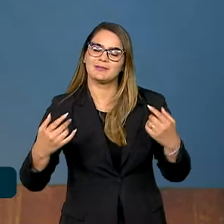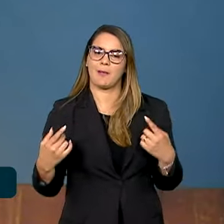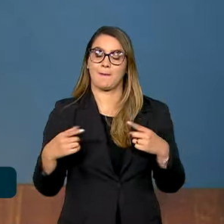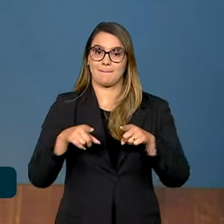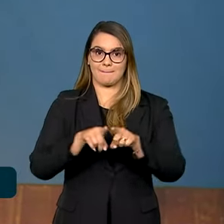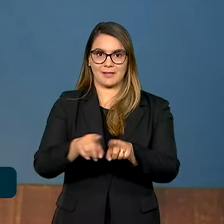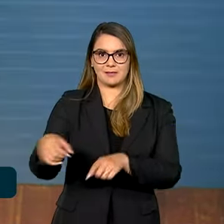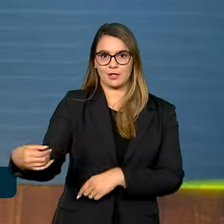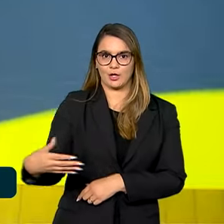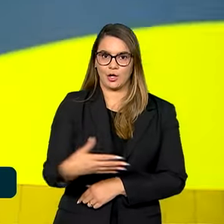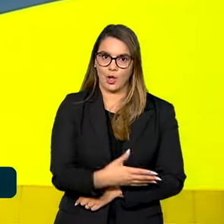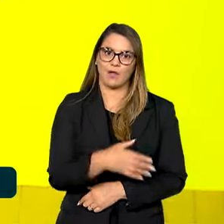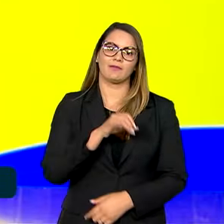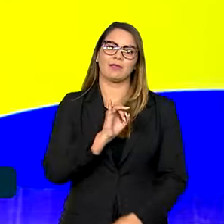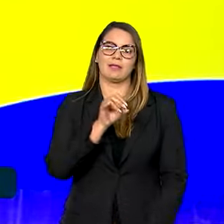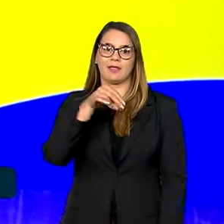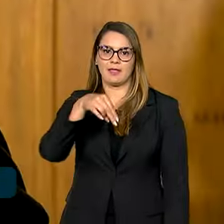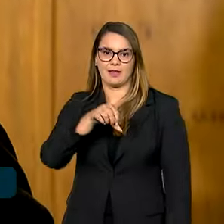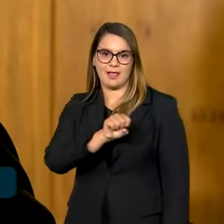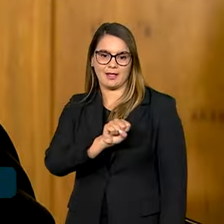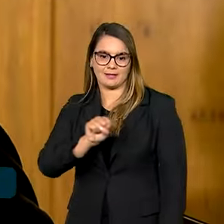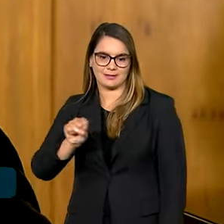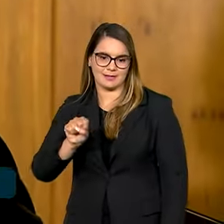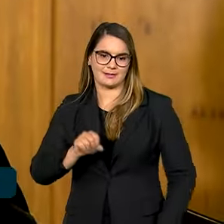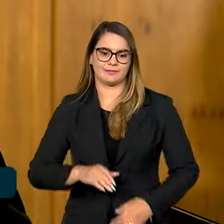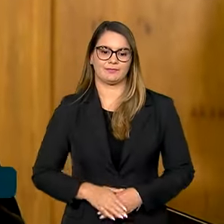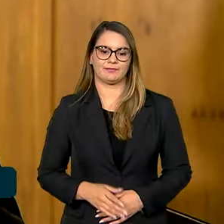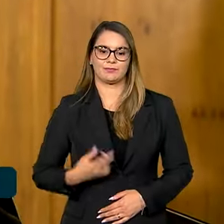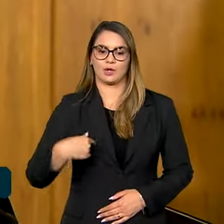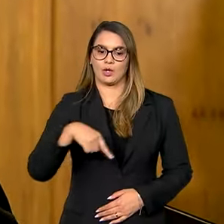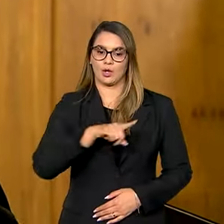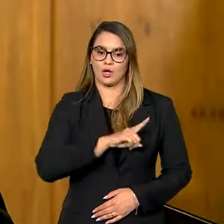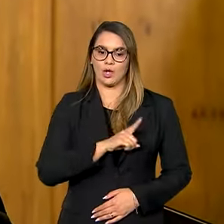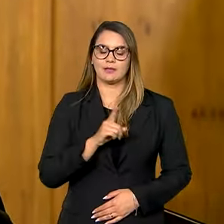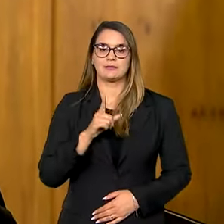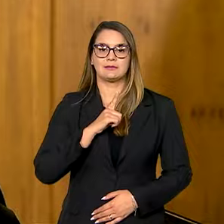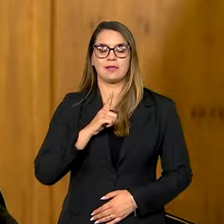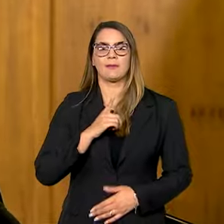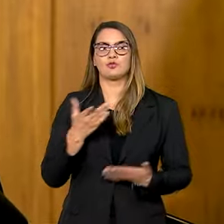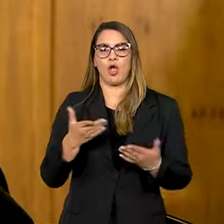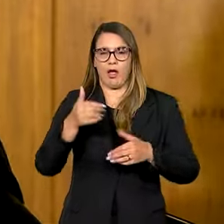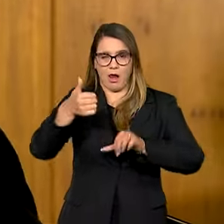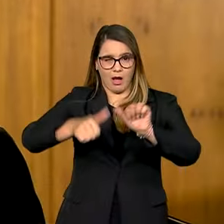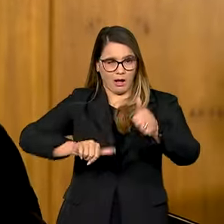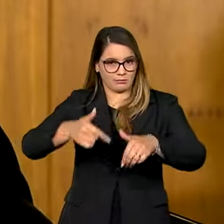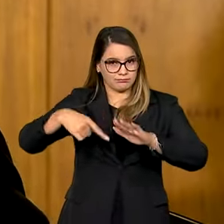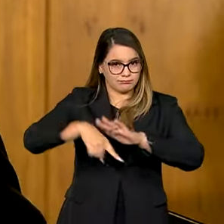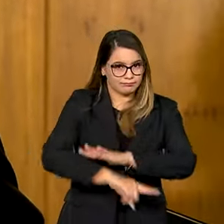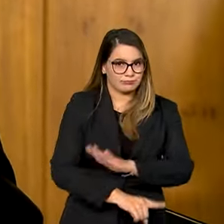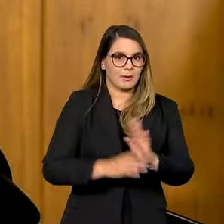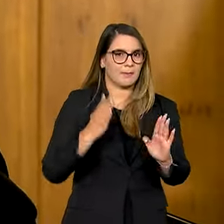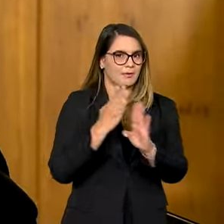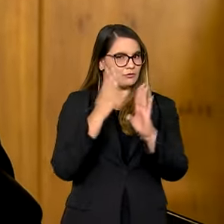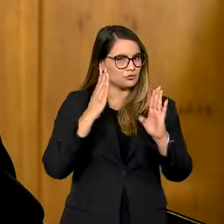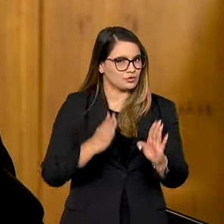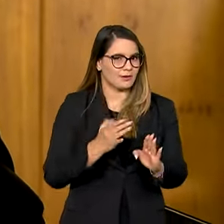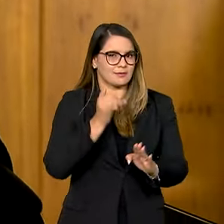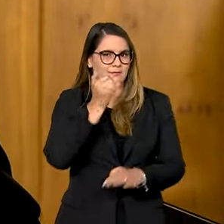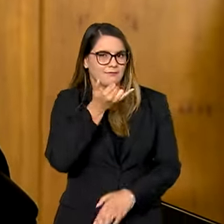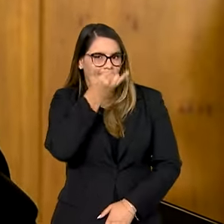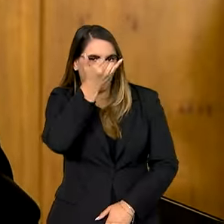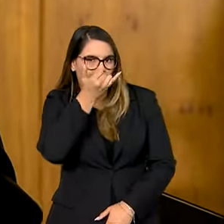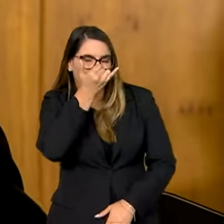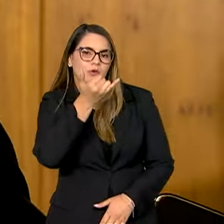parceria inédita com o INSS. Nós temos trilhas de auditoria hoje que já detectam casos de